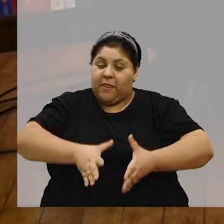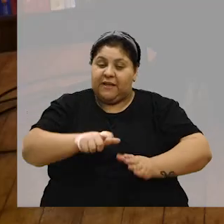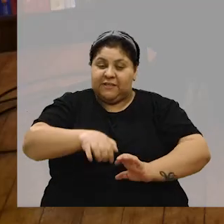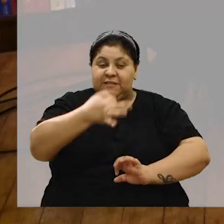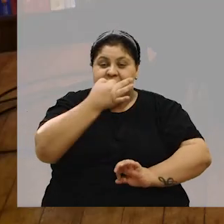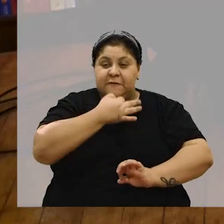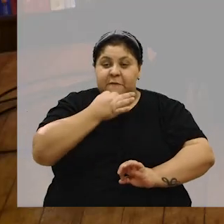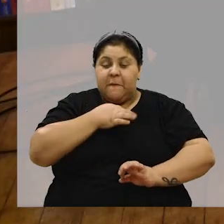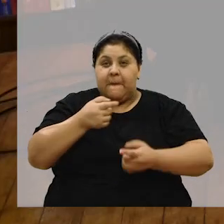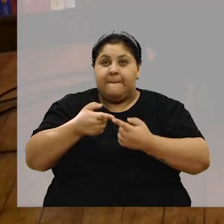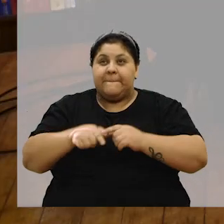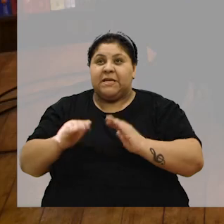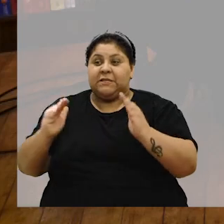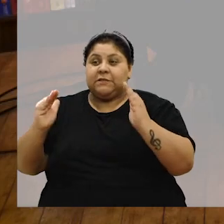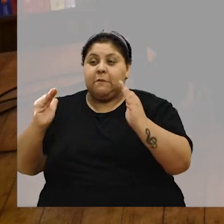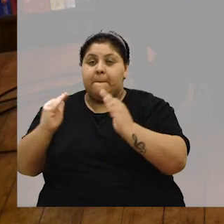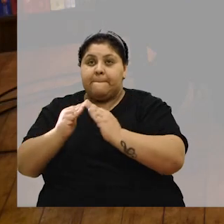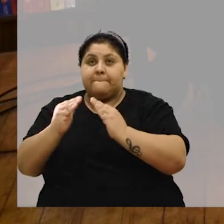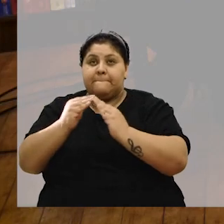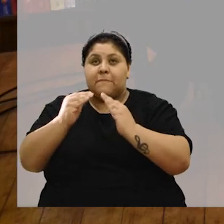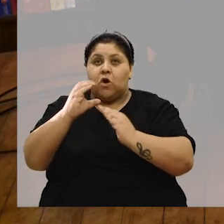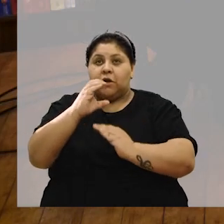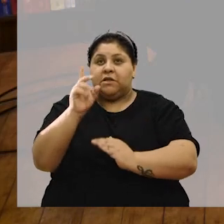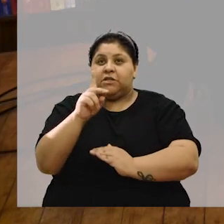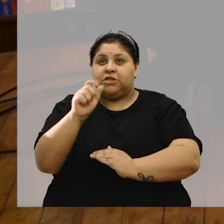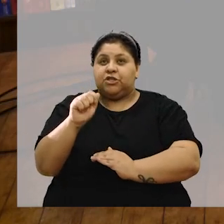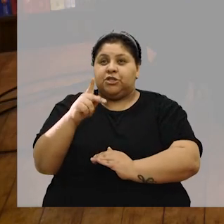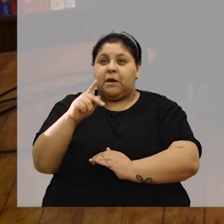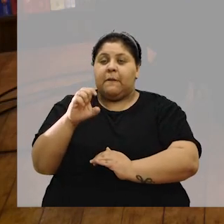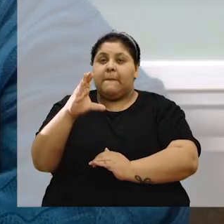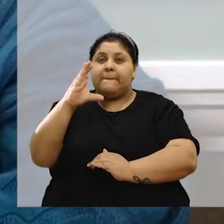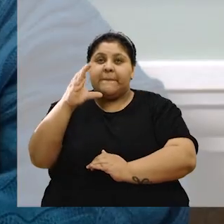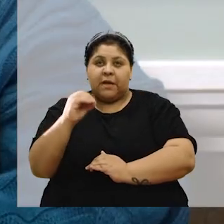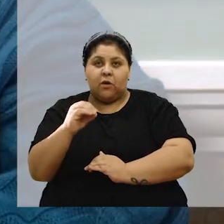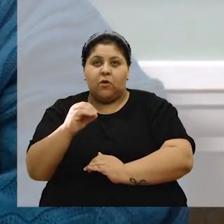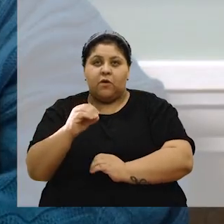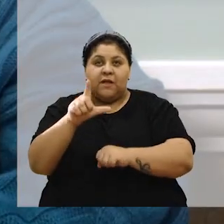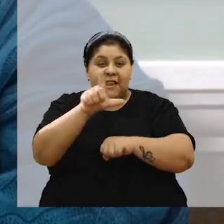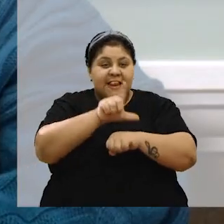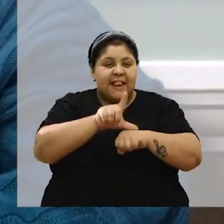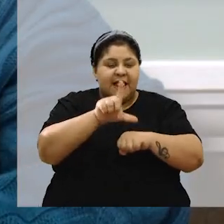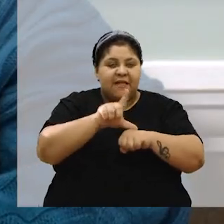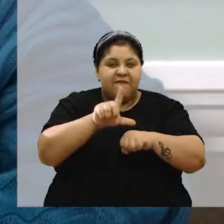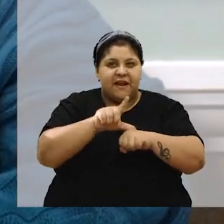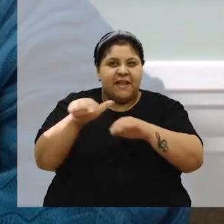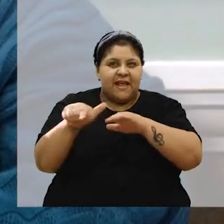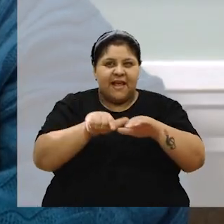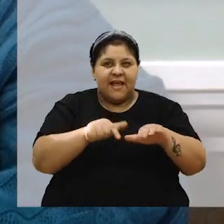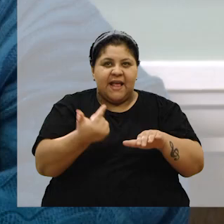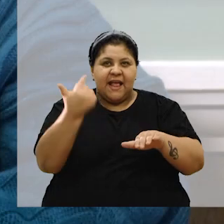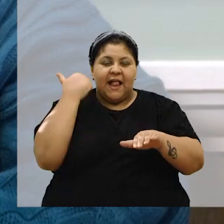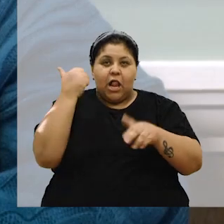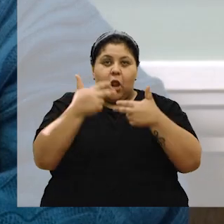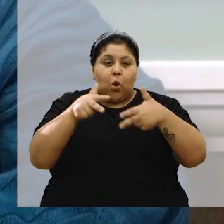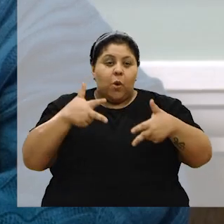Carolina nasceu em Caxias, mas mora em Chapecó. E sábado passado, aqui na livraria do Guilherme, ela fez o lançamento de um